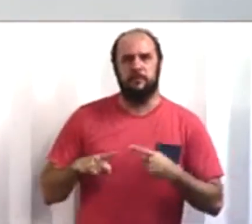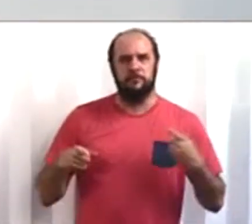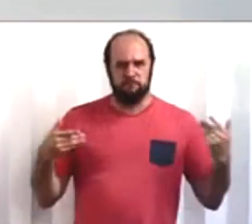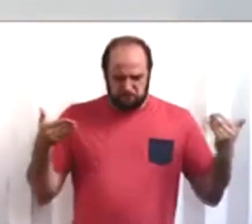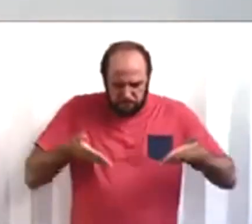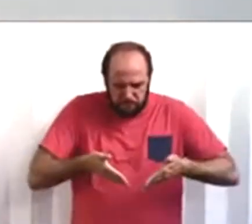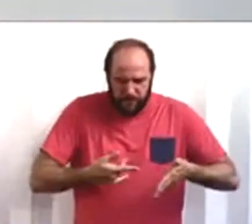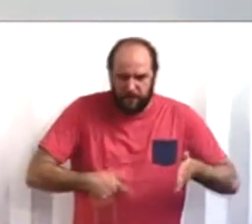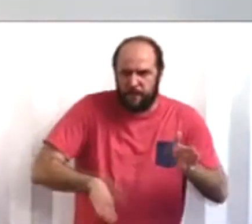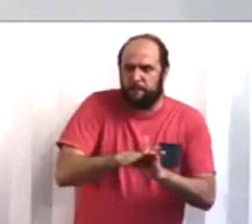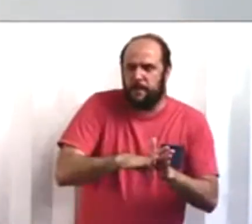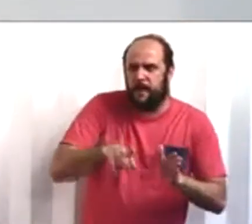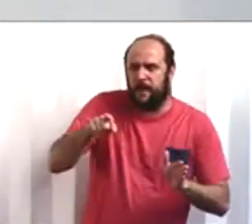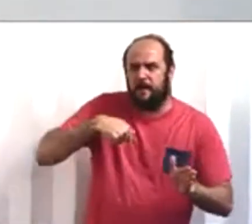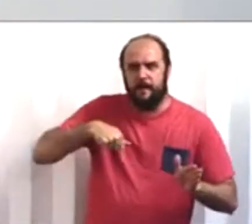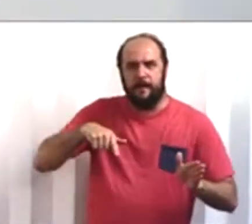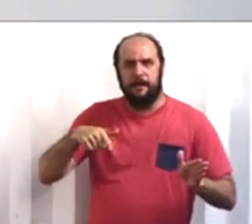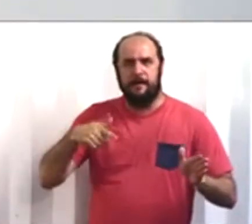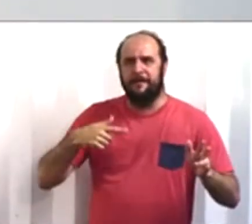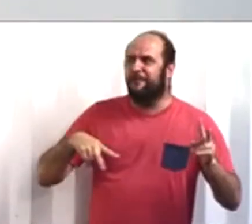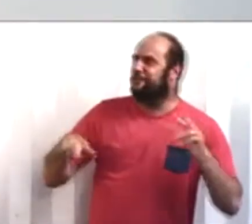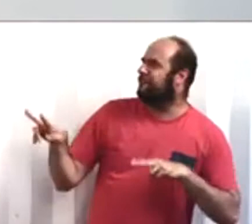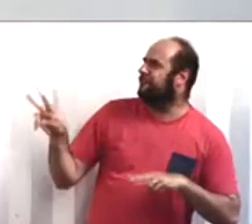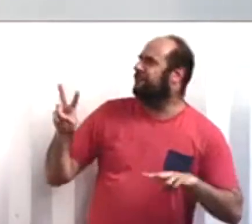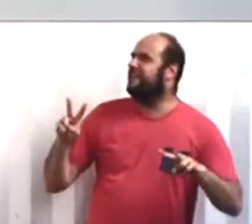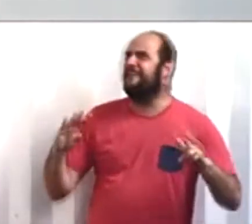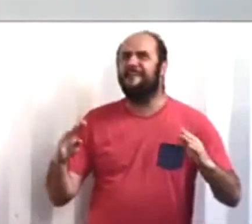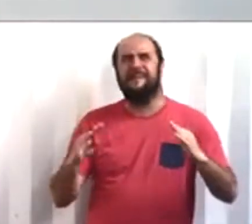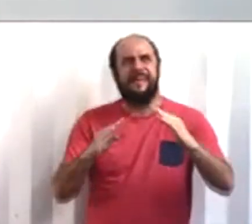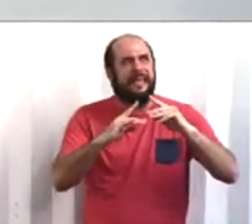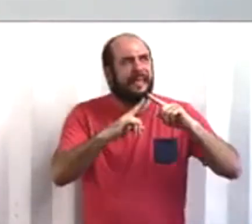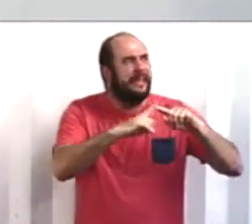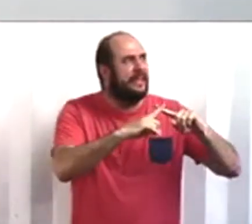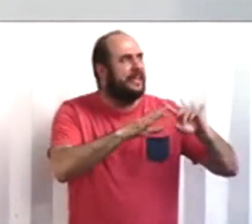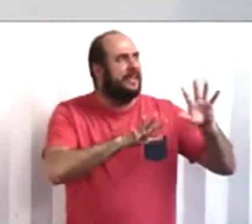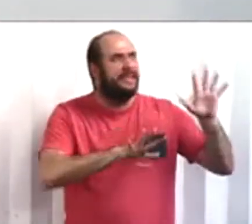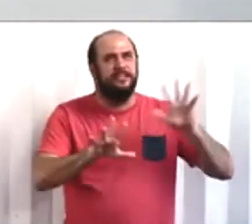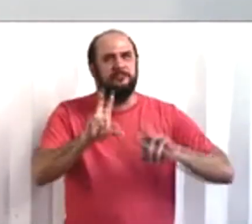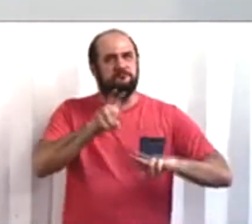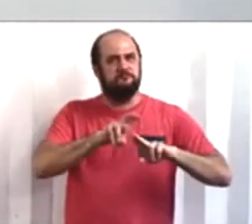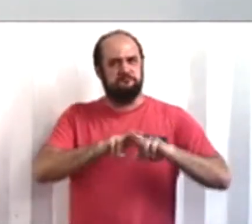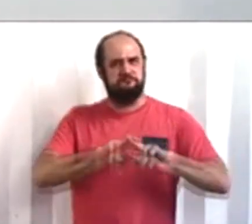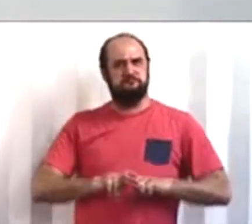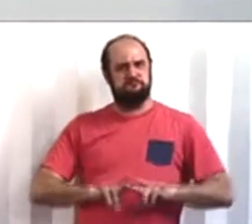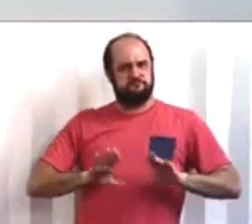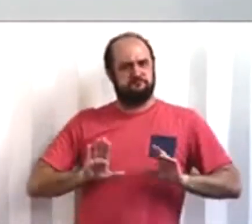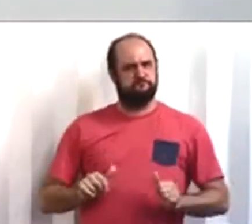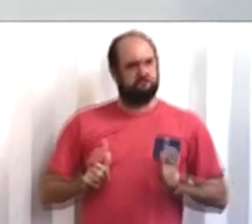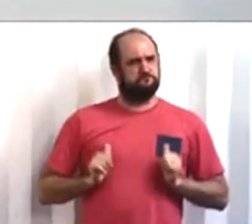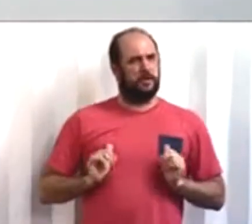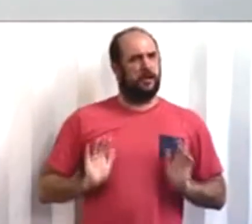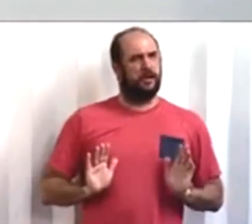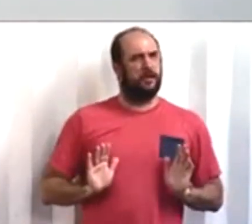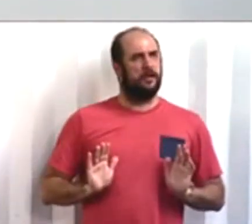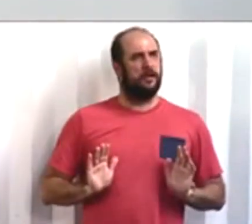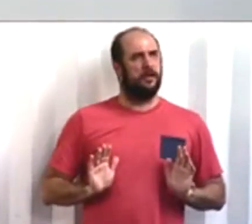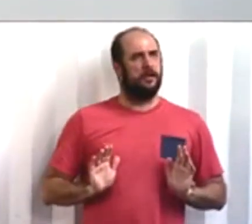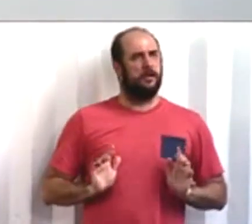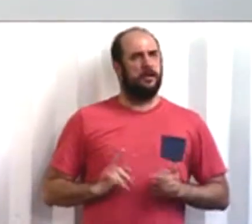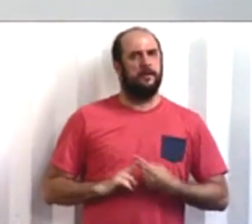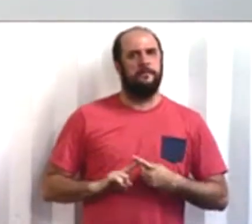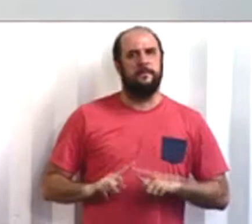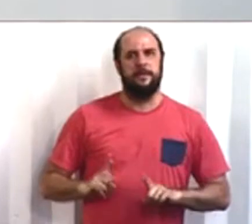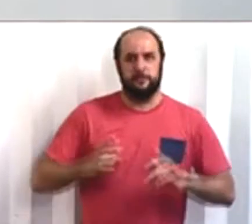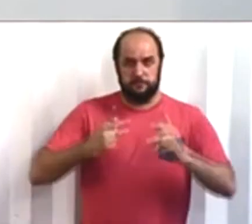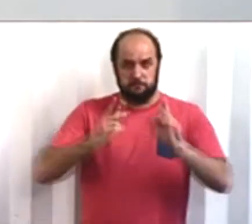aqui, você entra por essas portas, você relembra esse lugar, você se assenta em um local confortável, e conforme a palavra de Deus